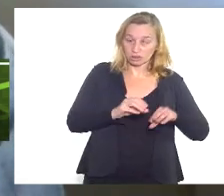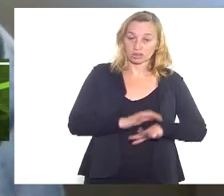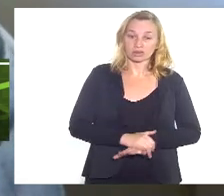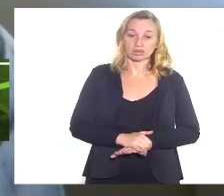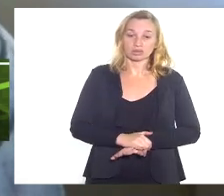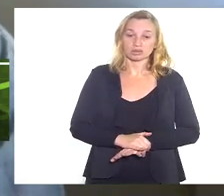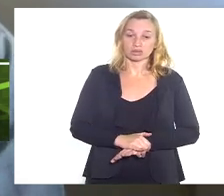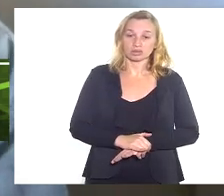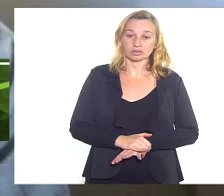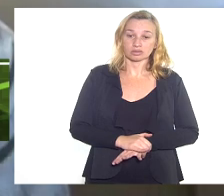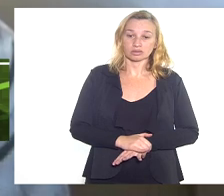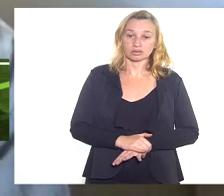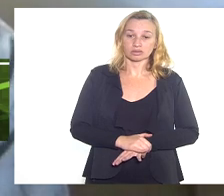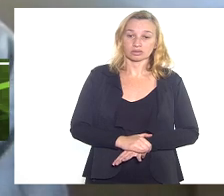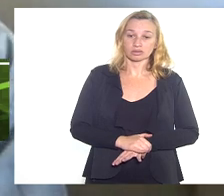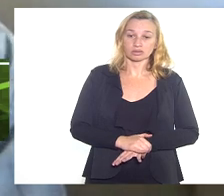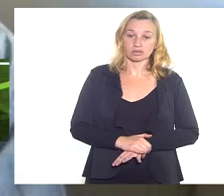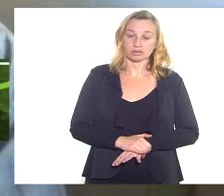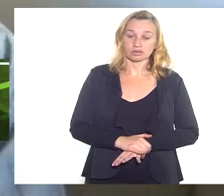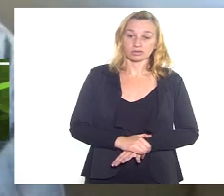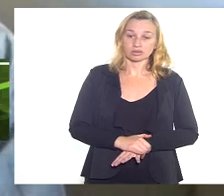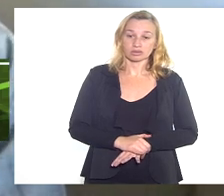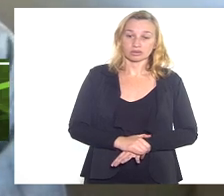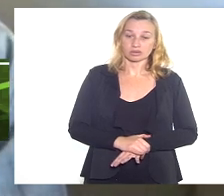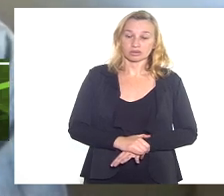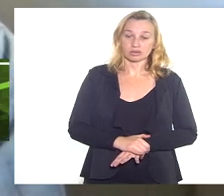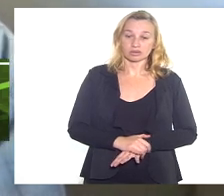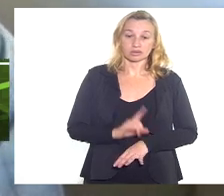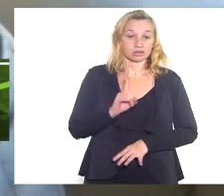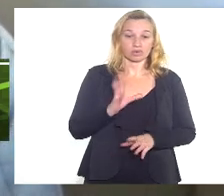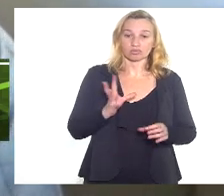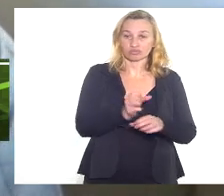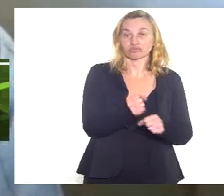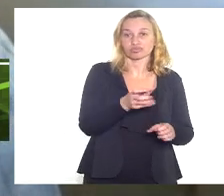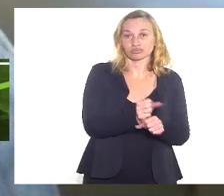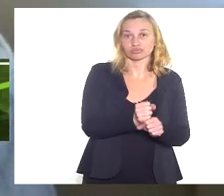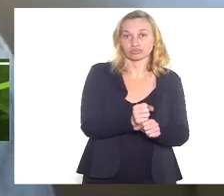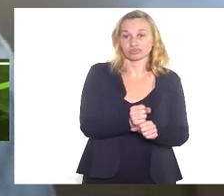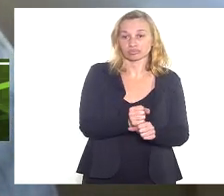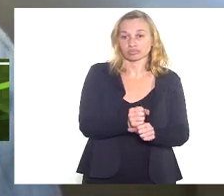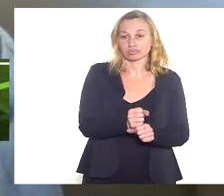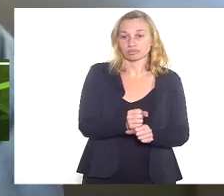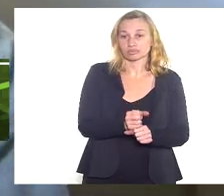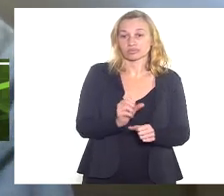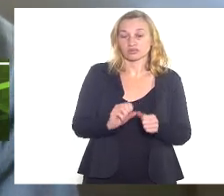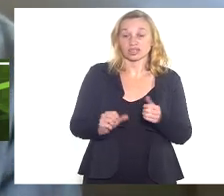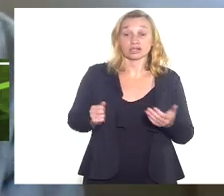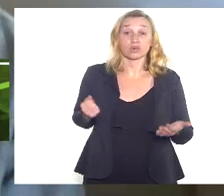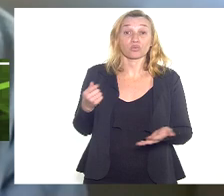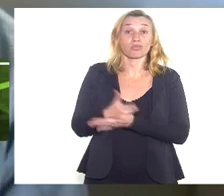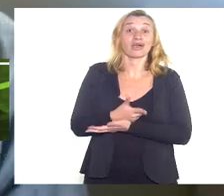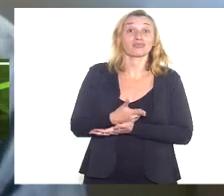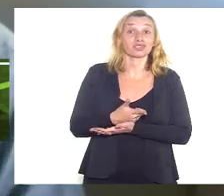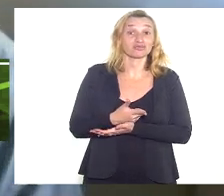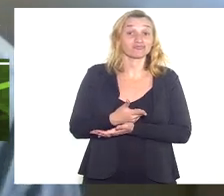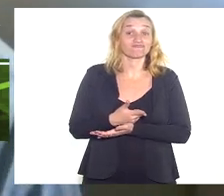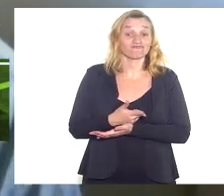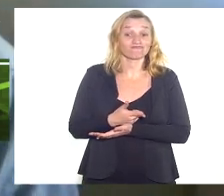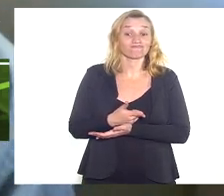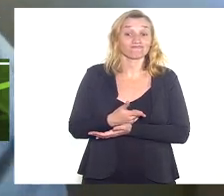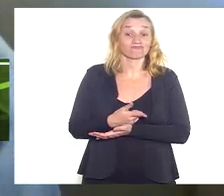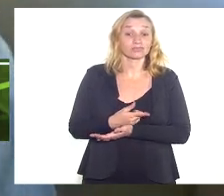não estariam sendo contabilizadas para fazer o pagamento